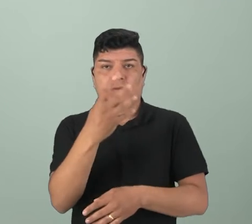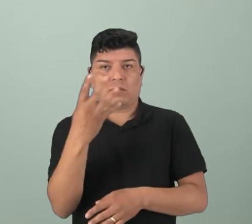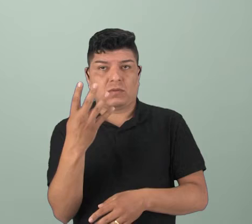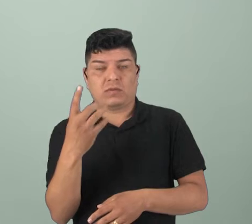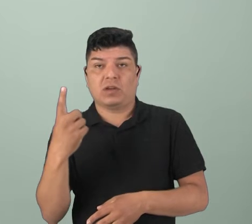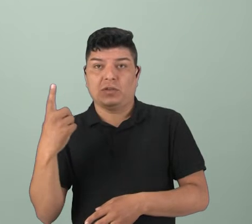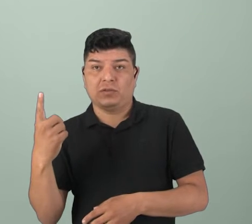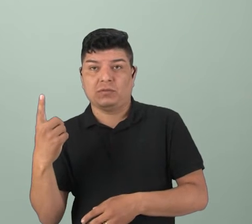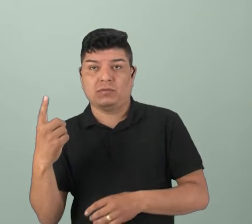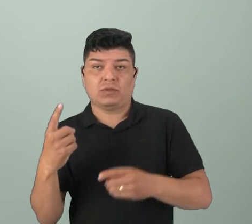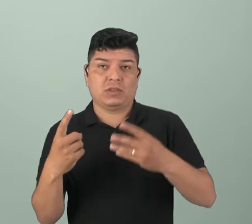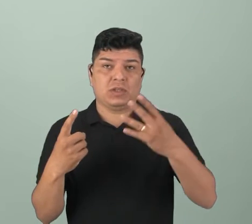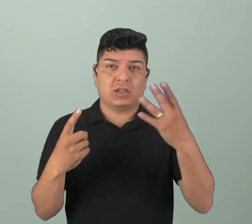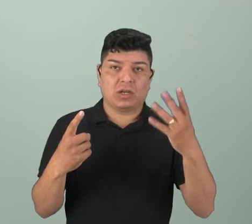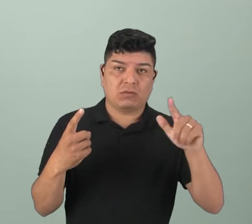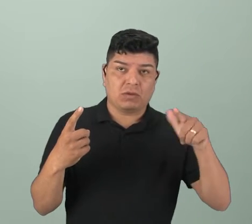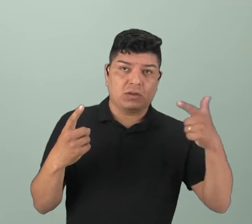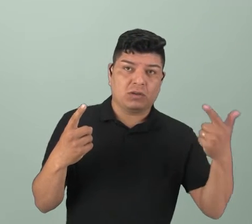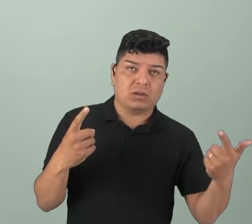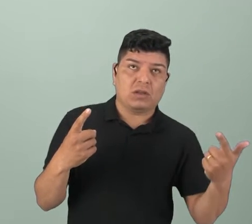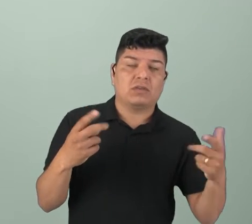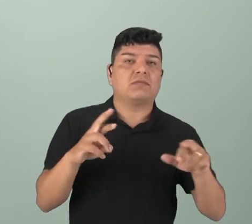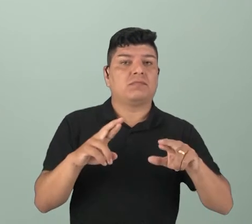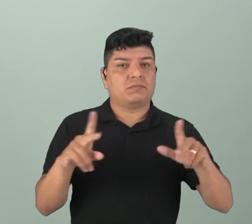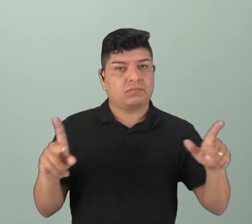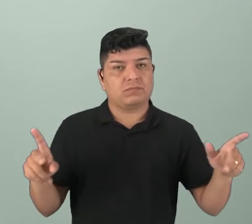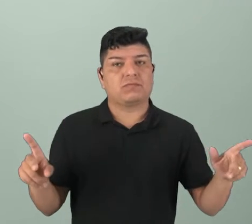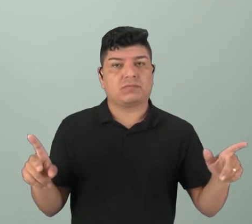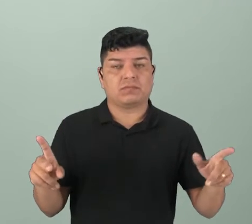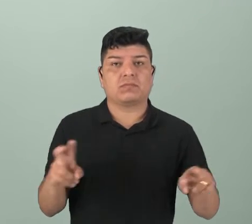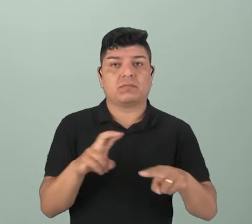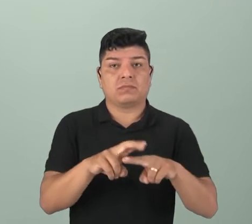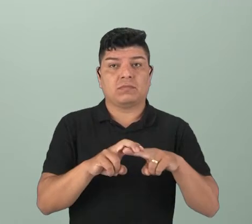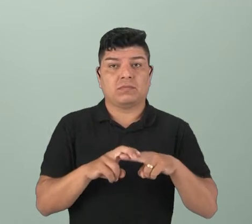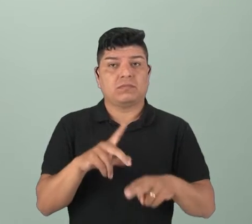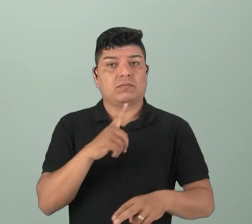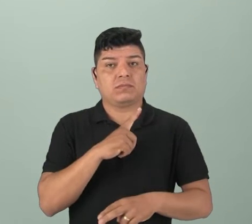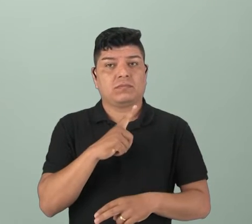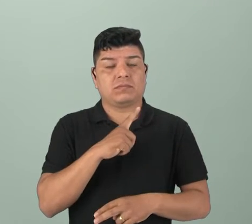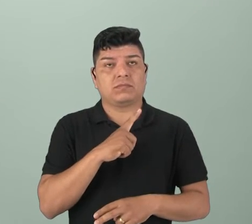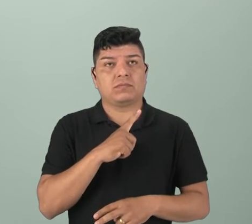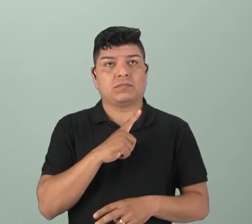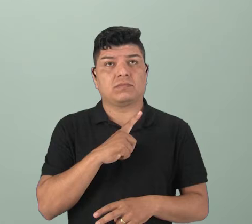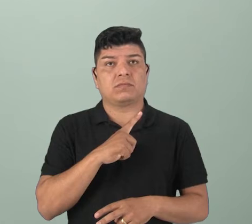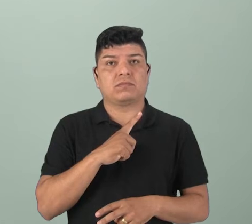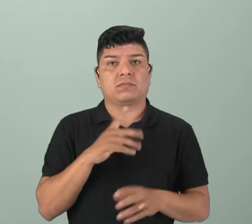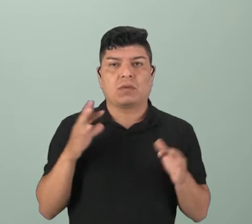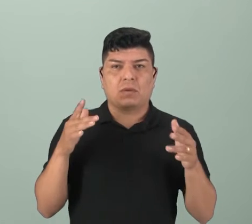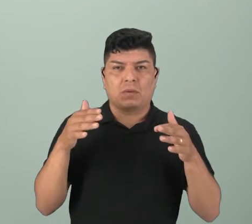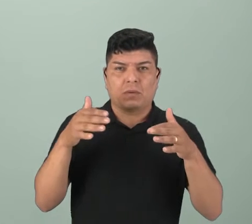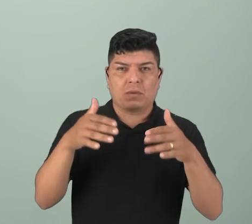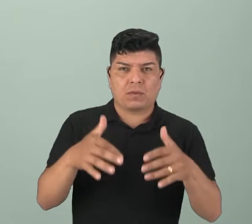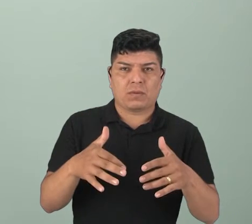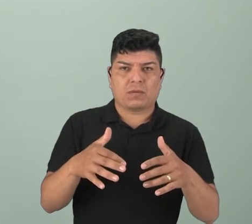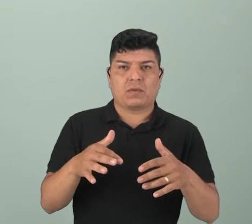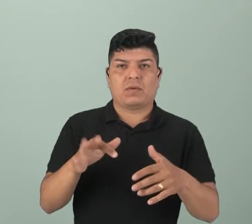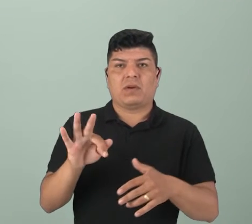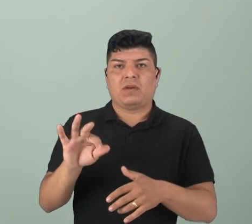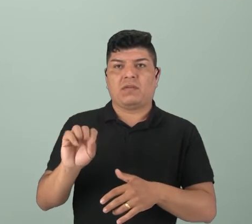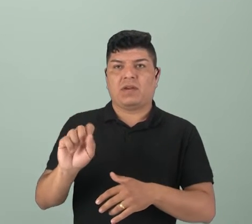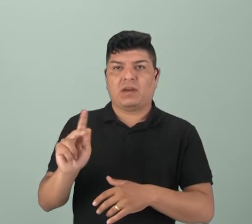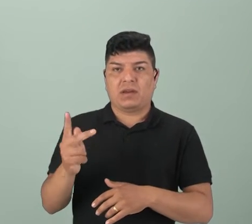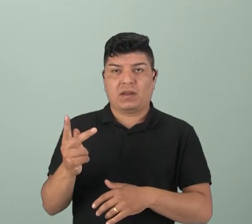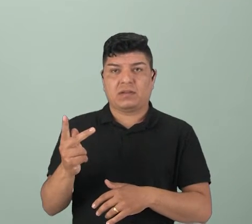de um e a quantidade do outro, elas são variáveis. Então, quando existe uma concentração maior de